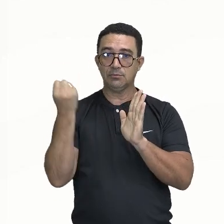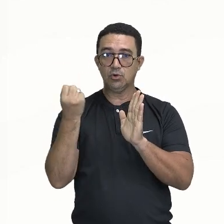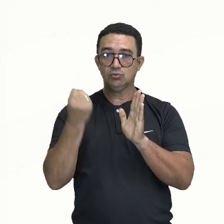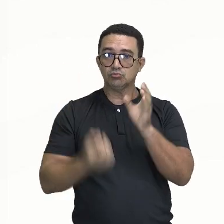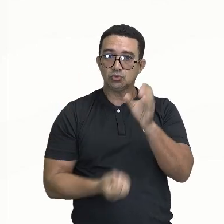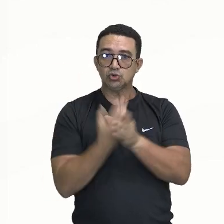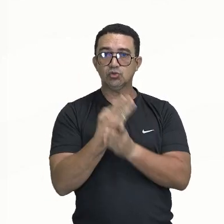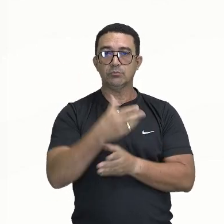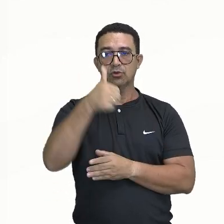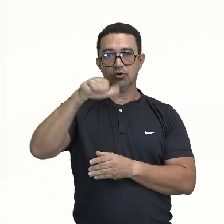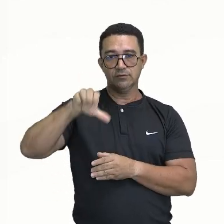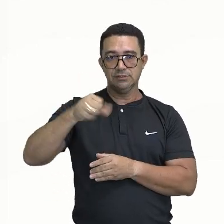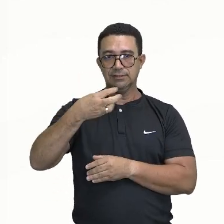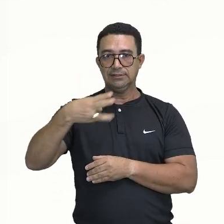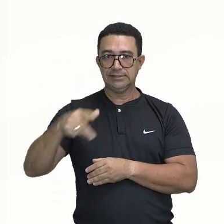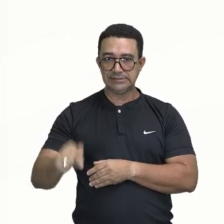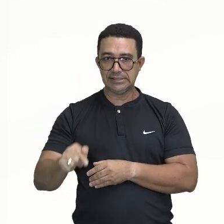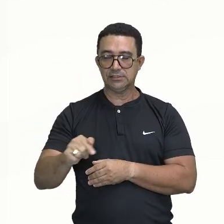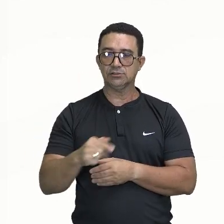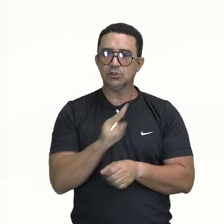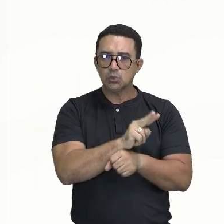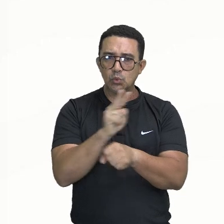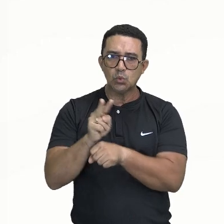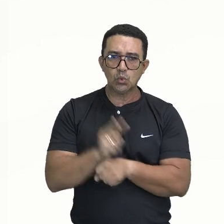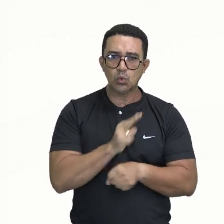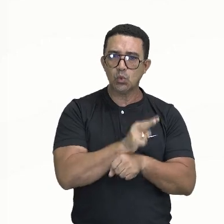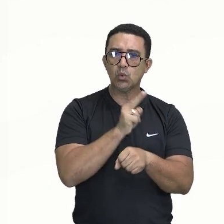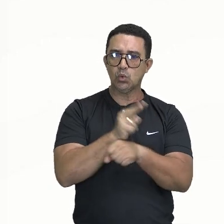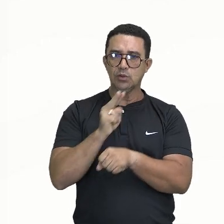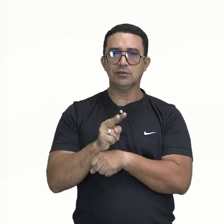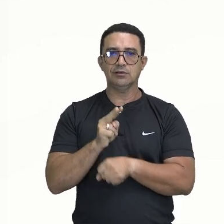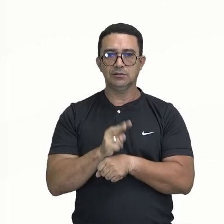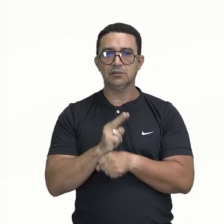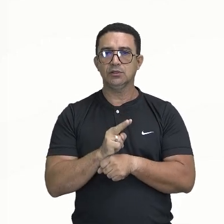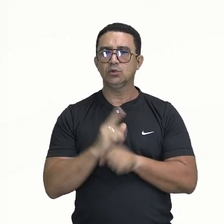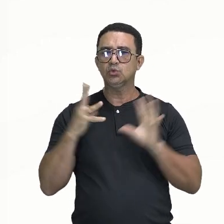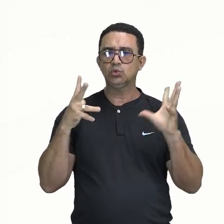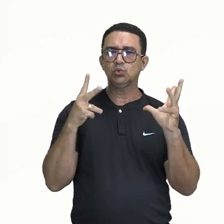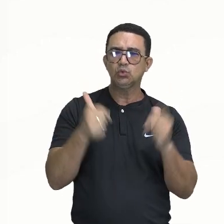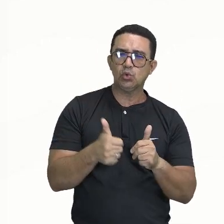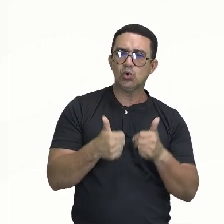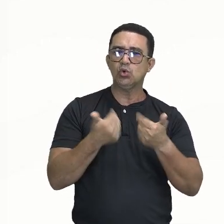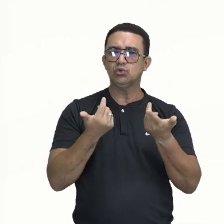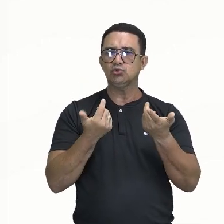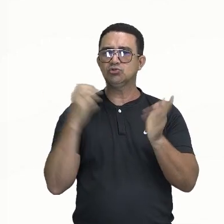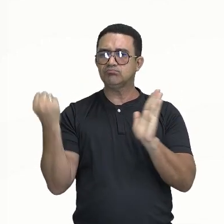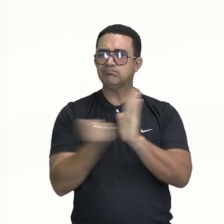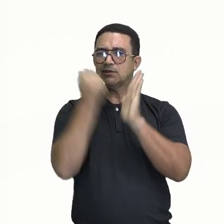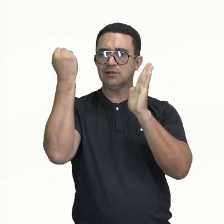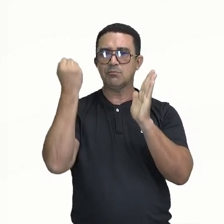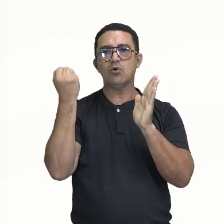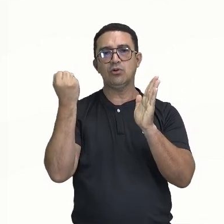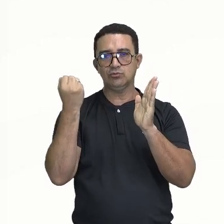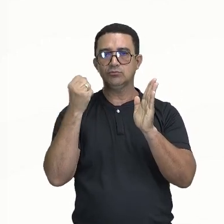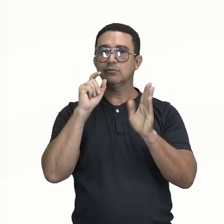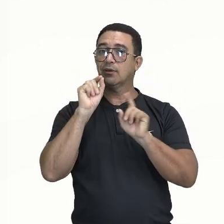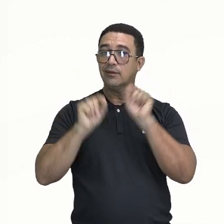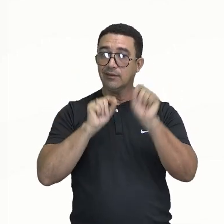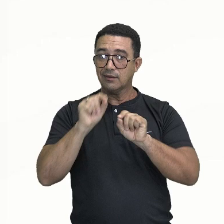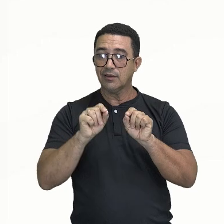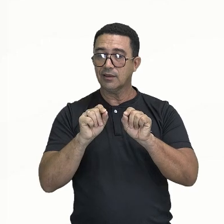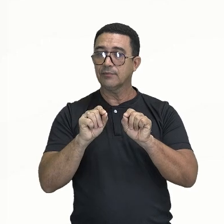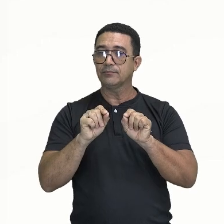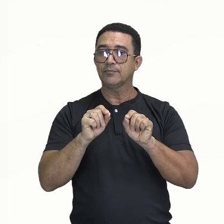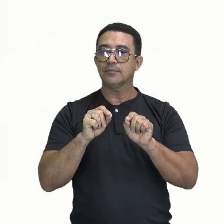1937, amparando, preservando, protegendo, todos esses patrimônios que vão trazer